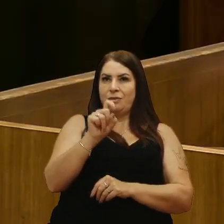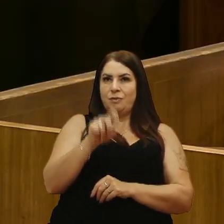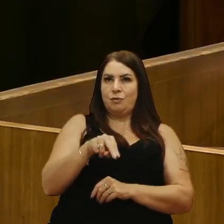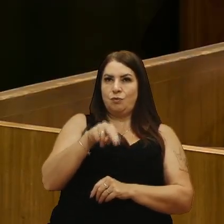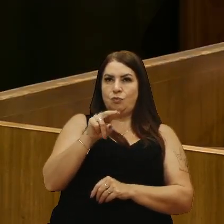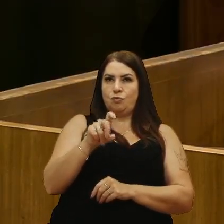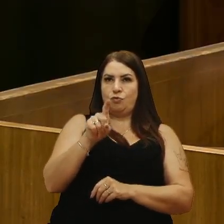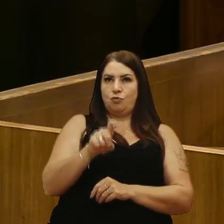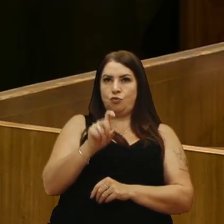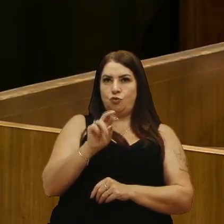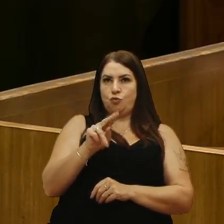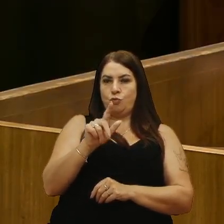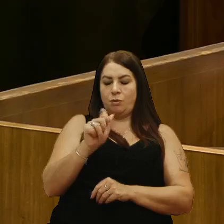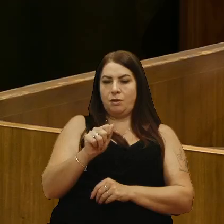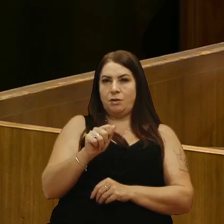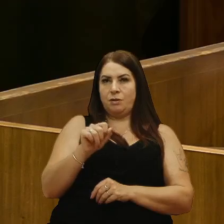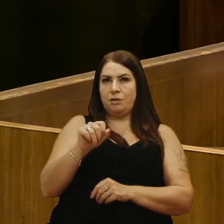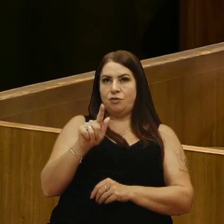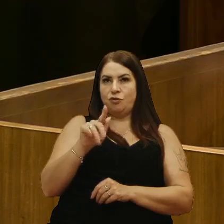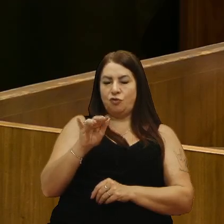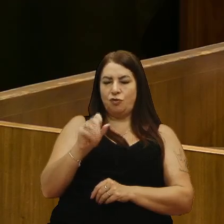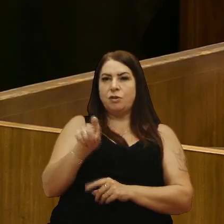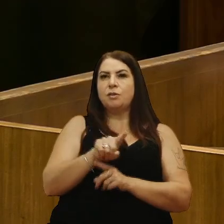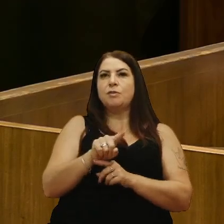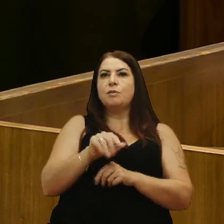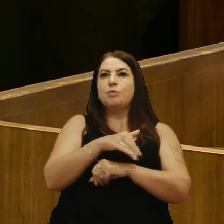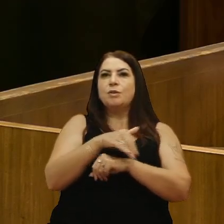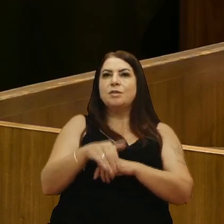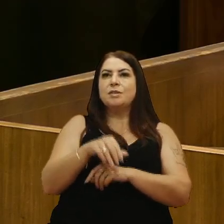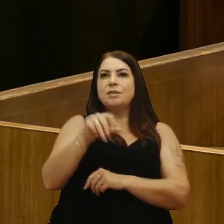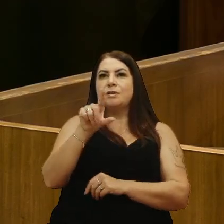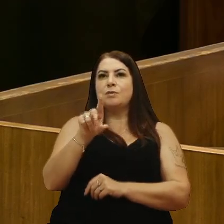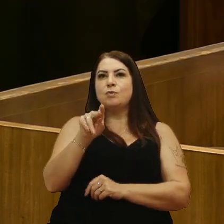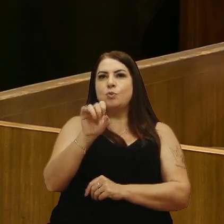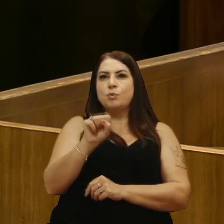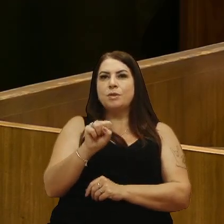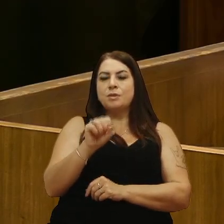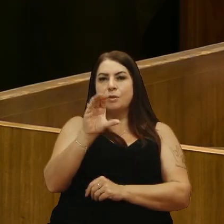E mostrar aqui na Luiz Covolan, vou pedir para a Ângela ir passando.